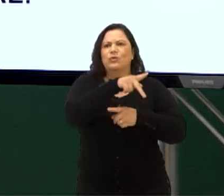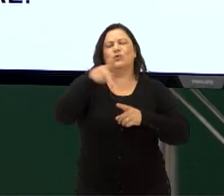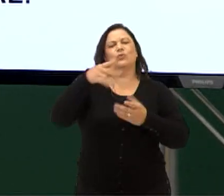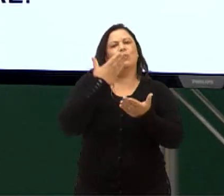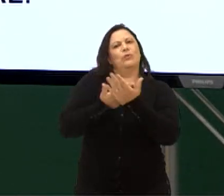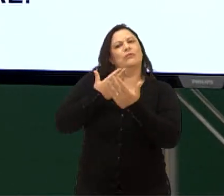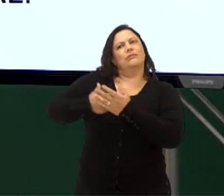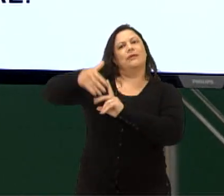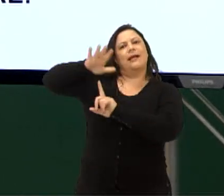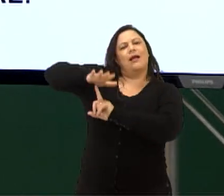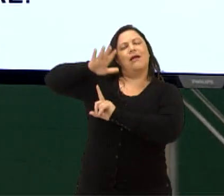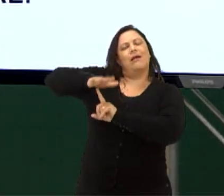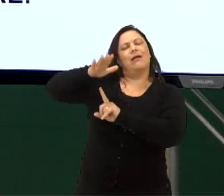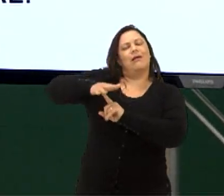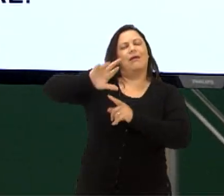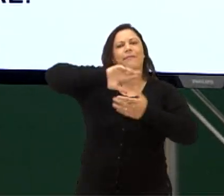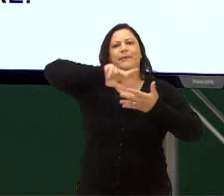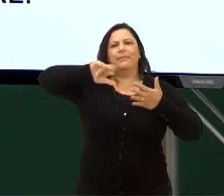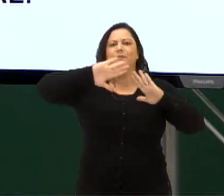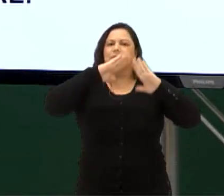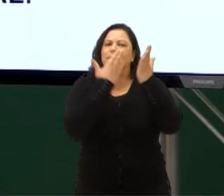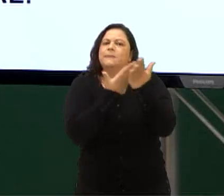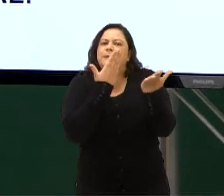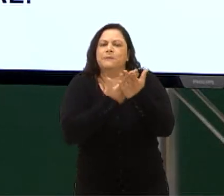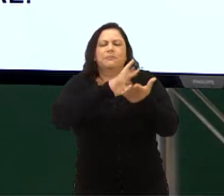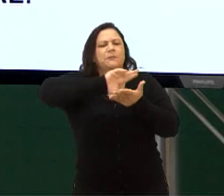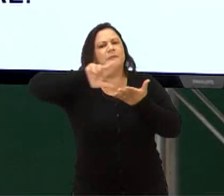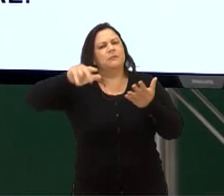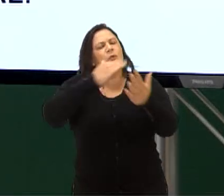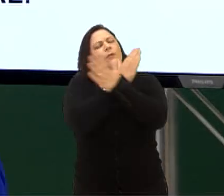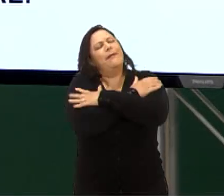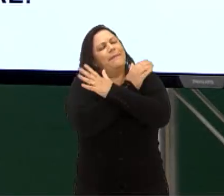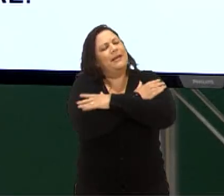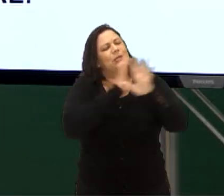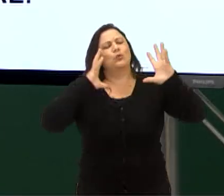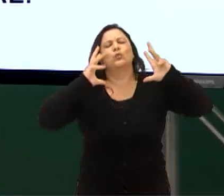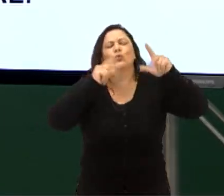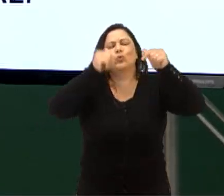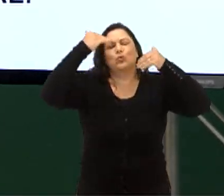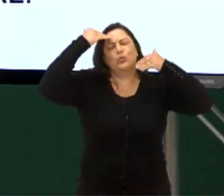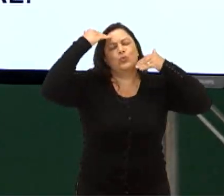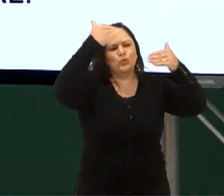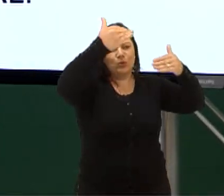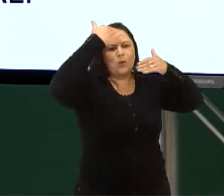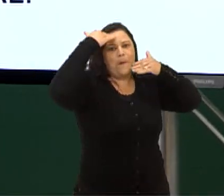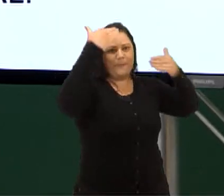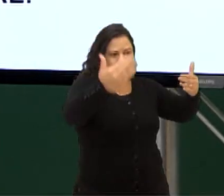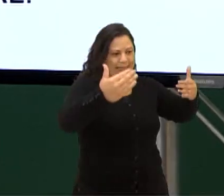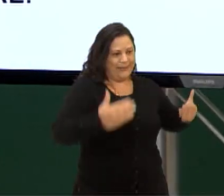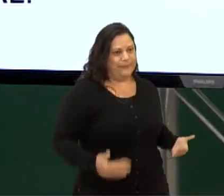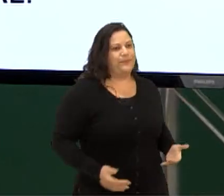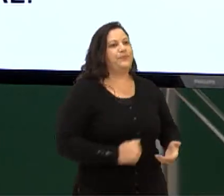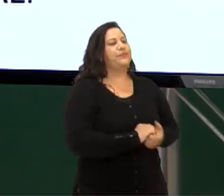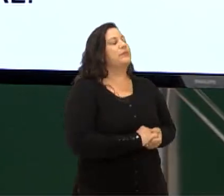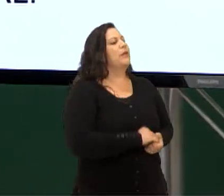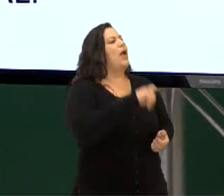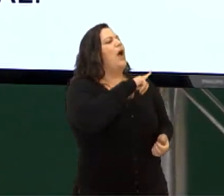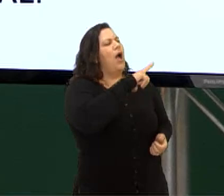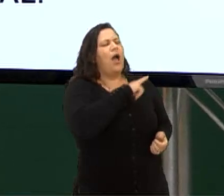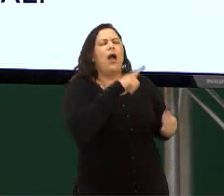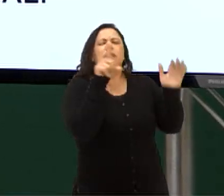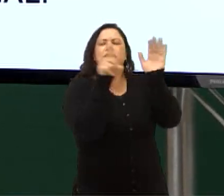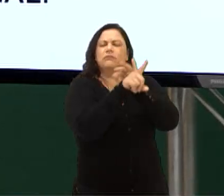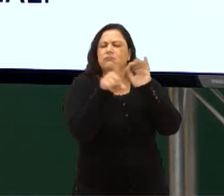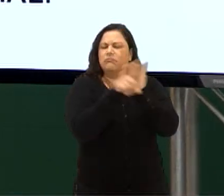Colégio Estadual Castro Alves, né? Um abraço aí a todos vocês, obrigado pela participação. Olha só, tem um aluno perguntando aqui no